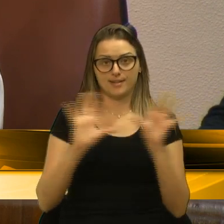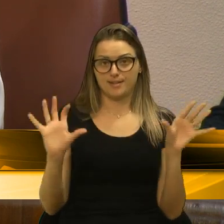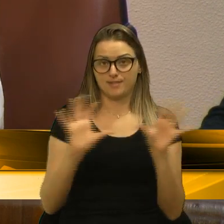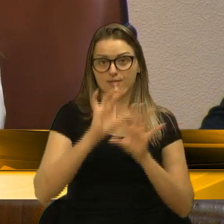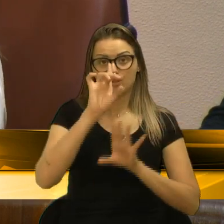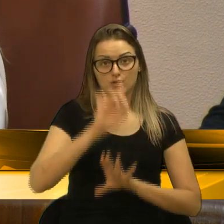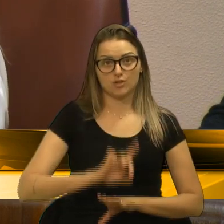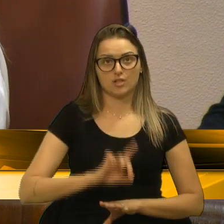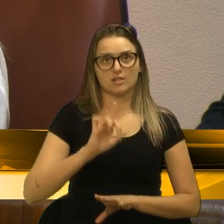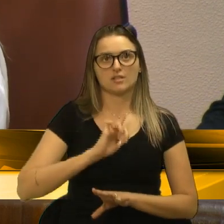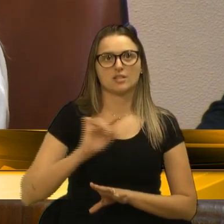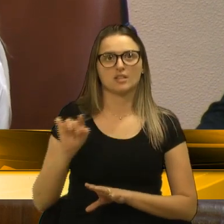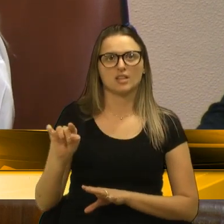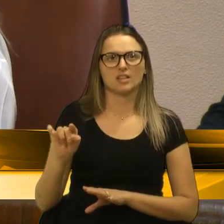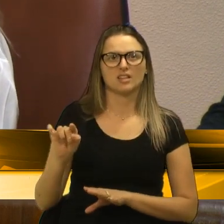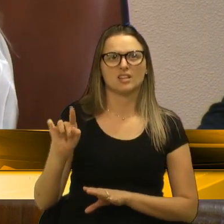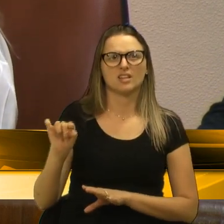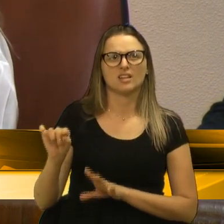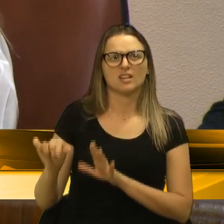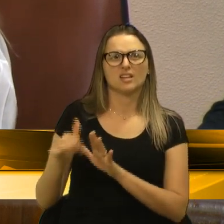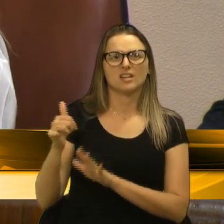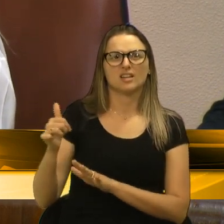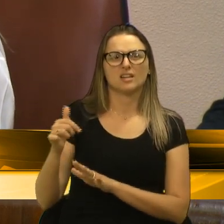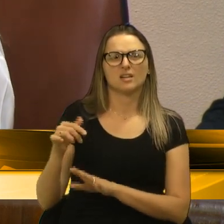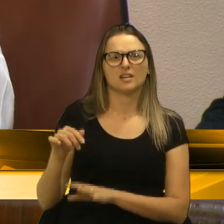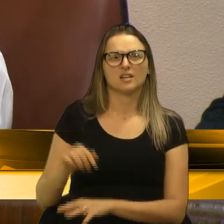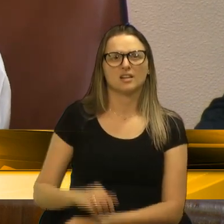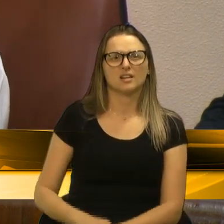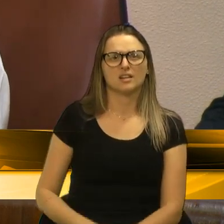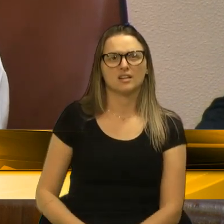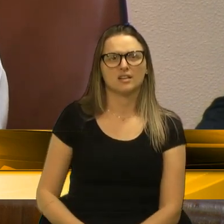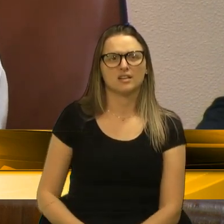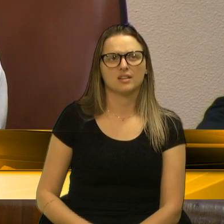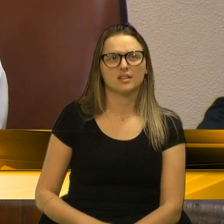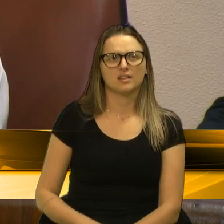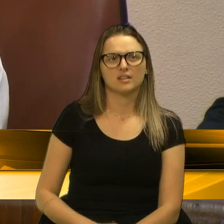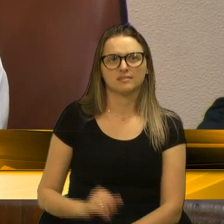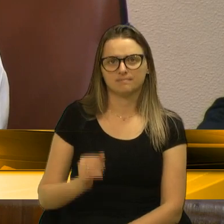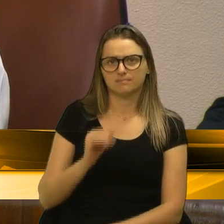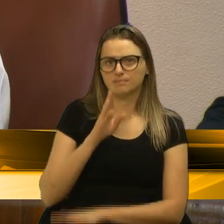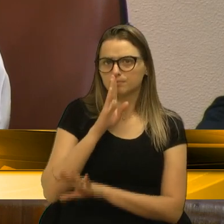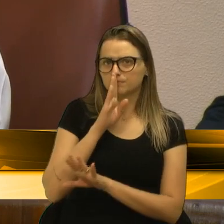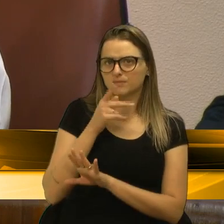direitos. É melhor eles baixarem o volume, daí eu consigo ler.